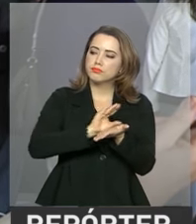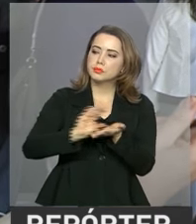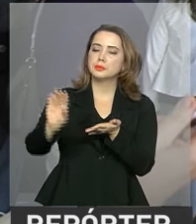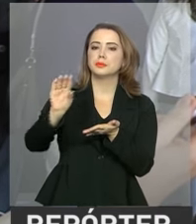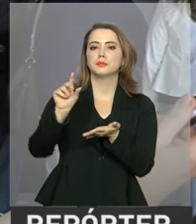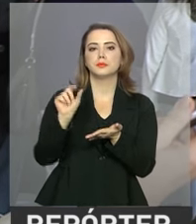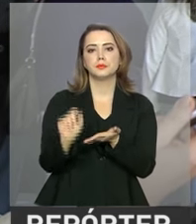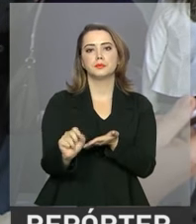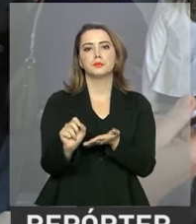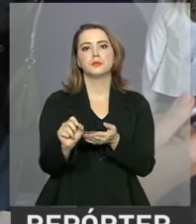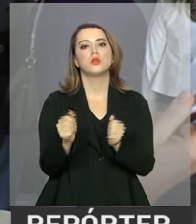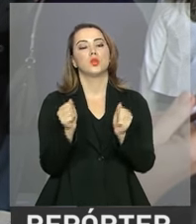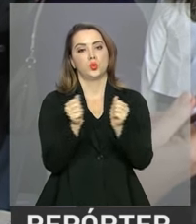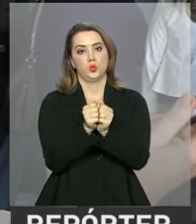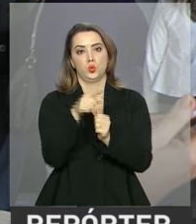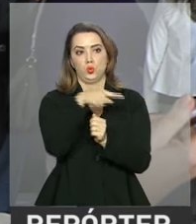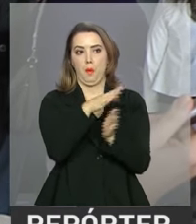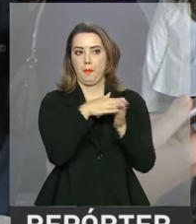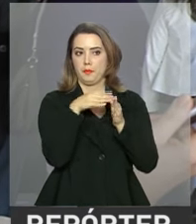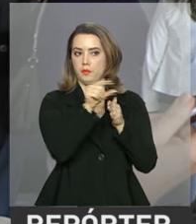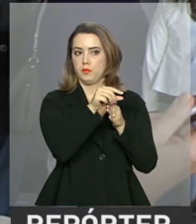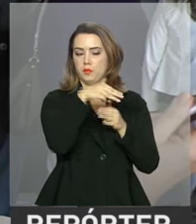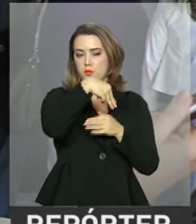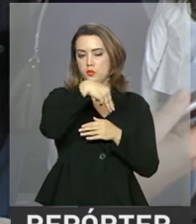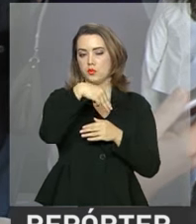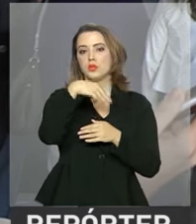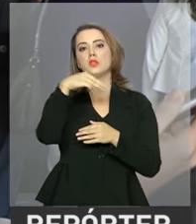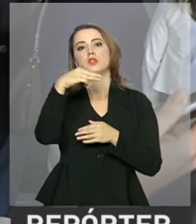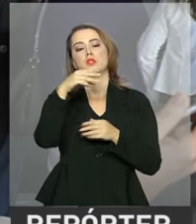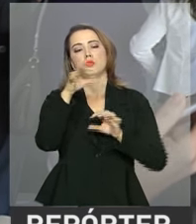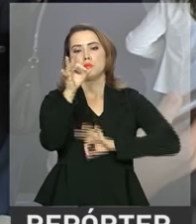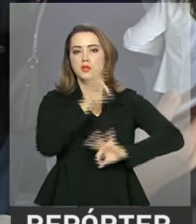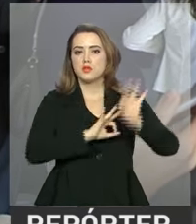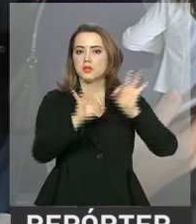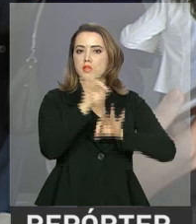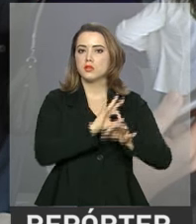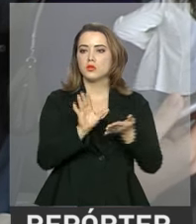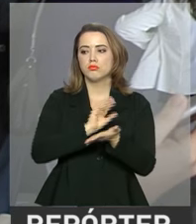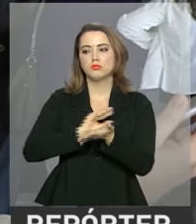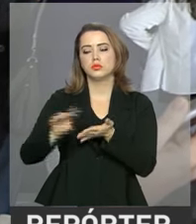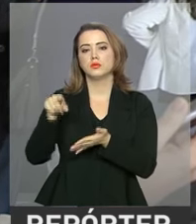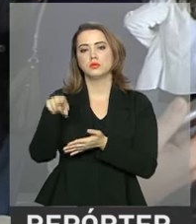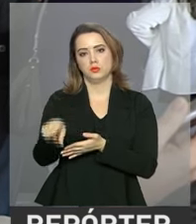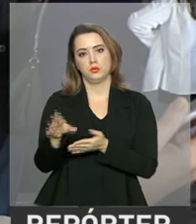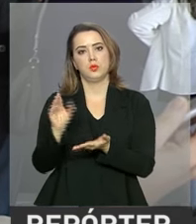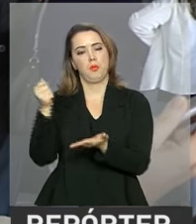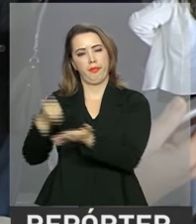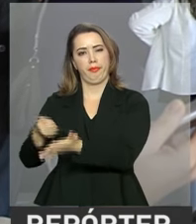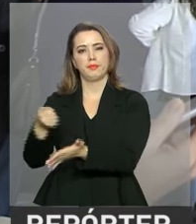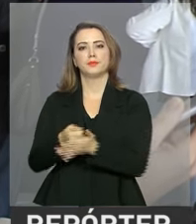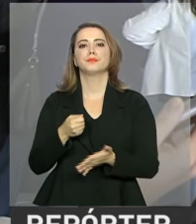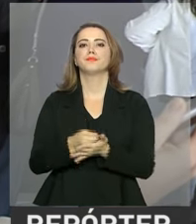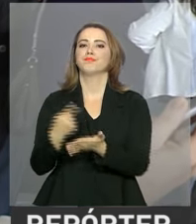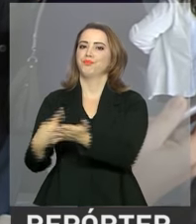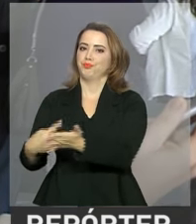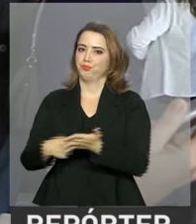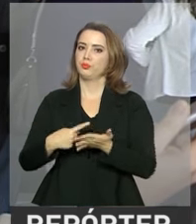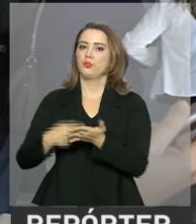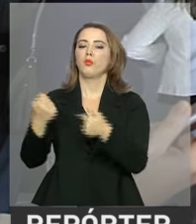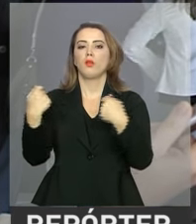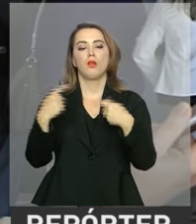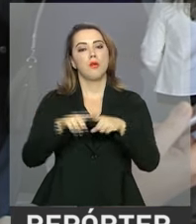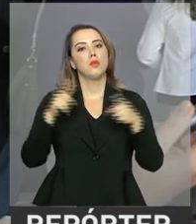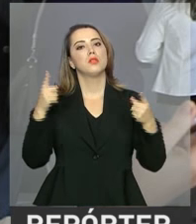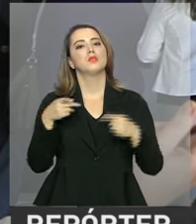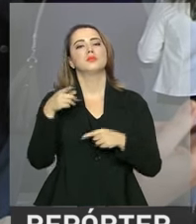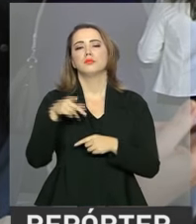orçamentário junto ao Ministério do Planejamento para fazer frente a esses compromissos, mas há algo